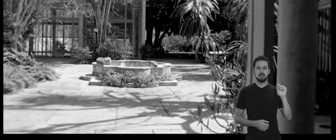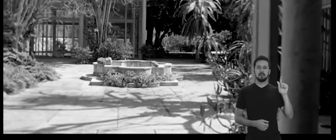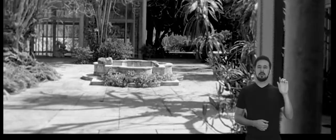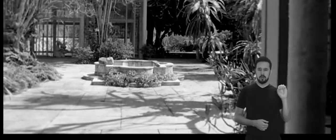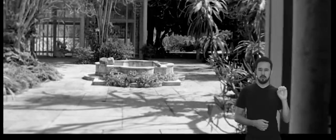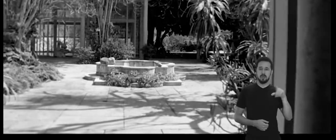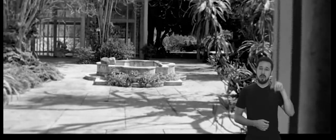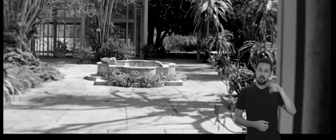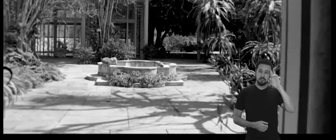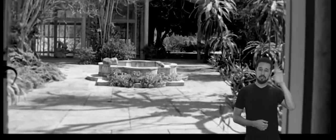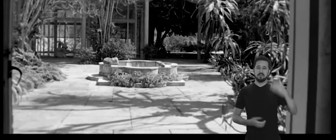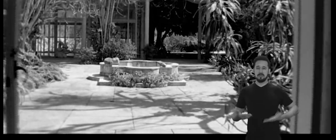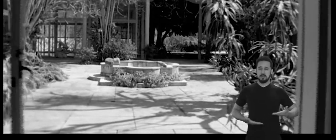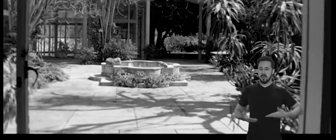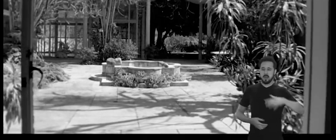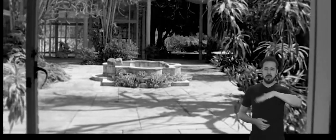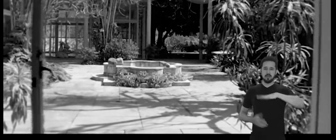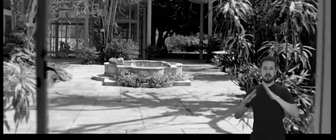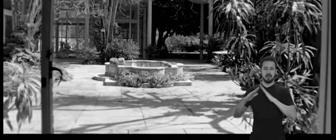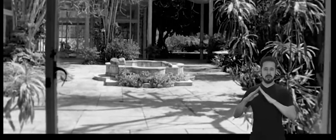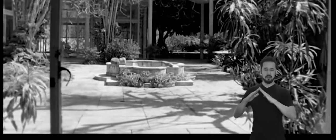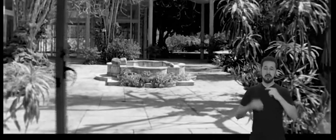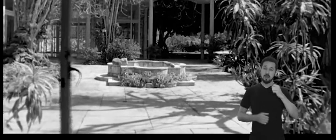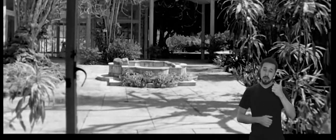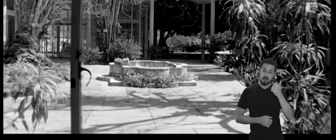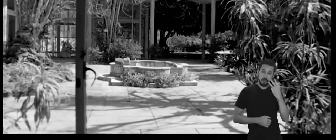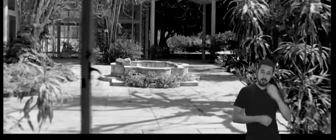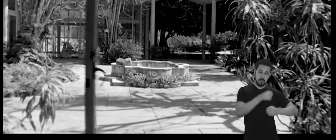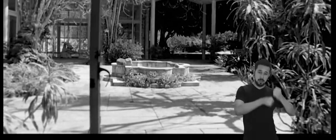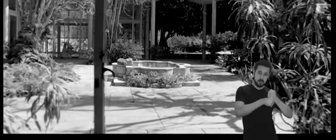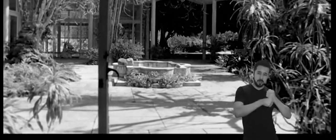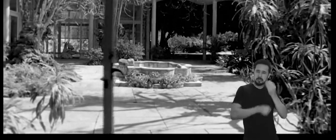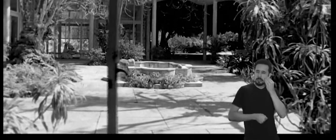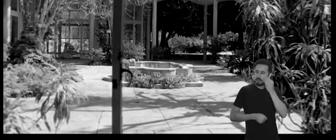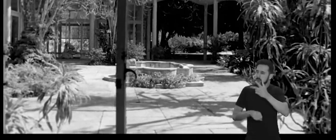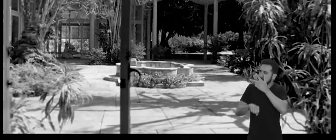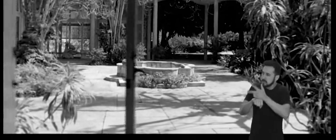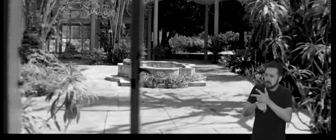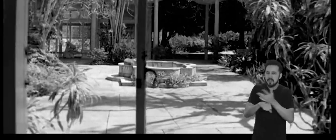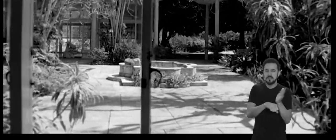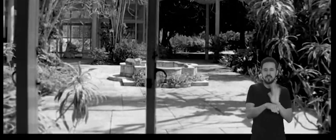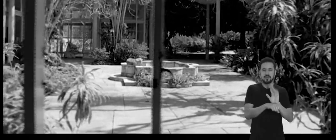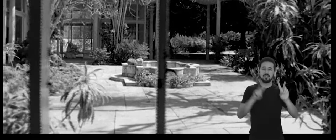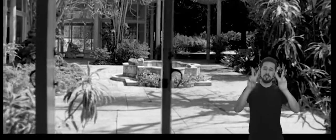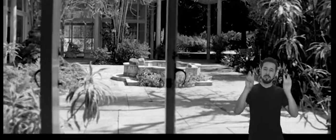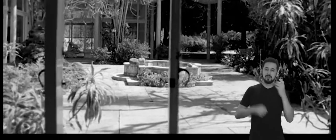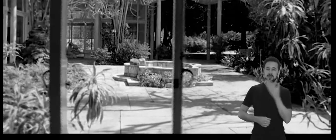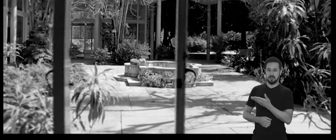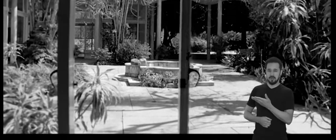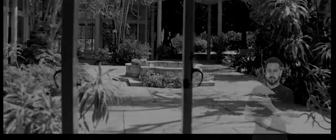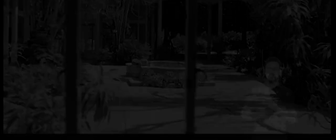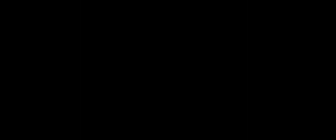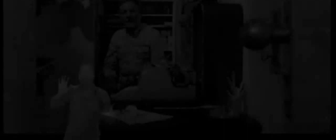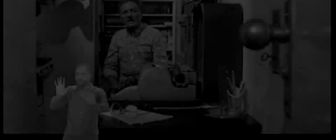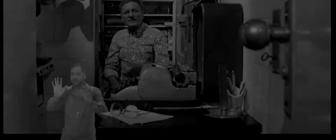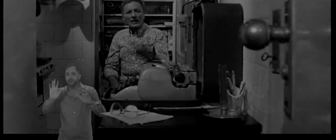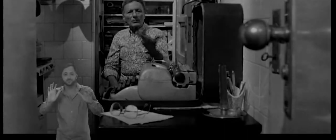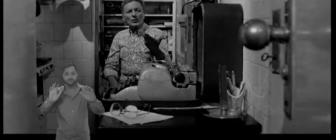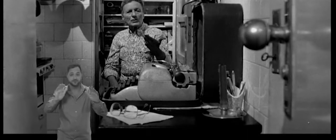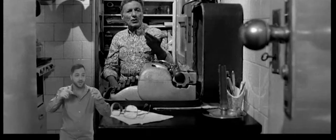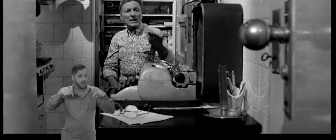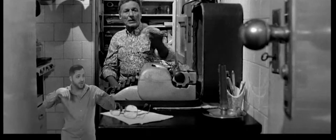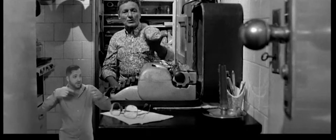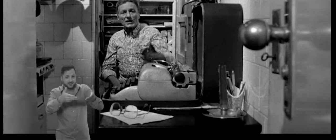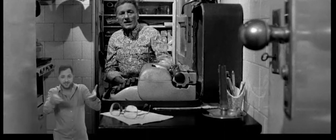o mordomo da casa. O filme que eu tentei fazer há 13 anos era sobre ele. Aqui